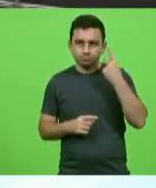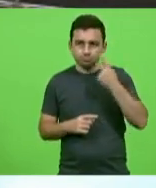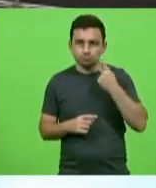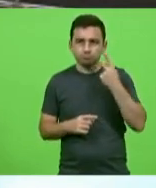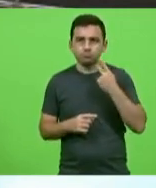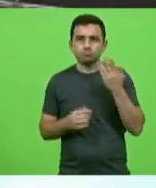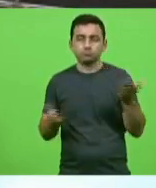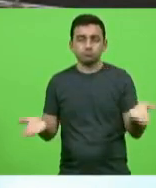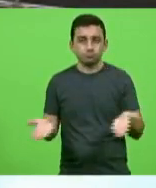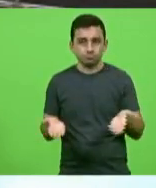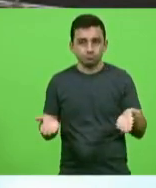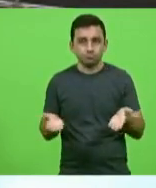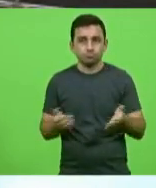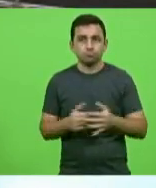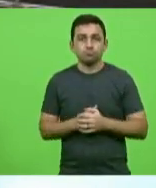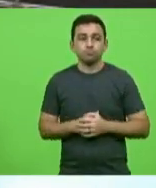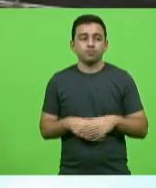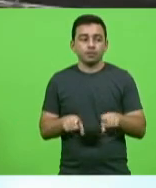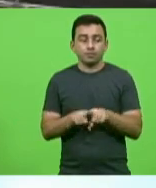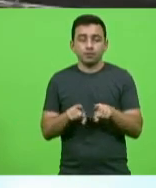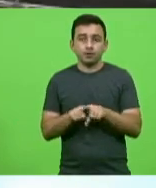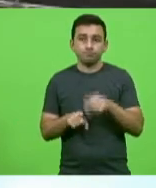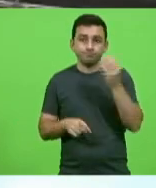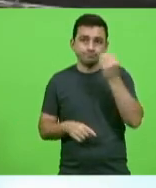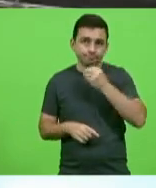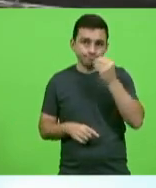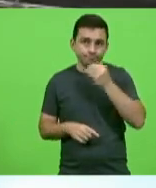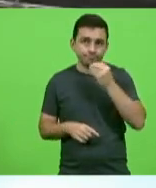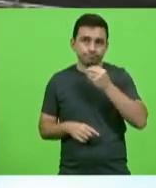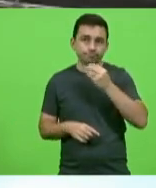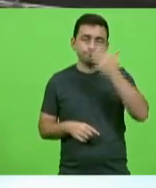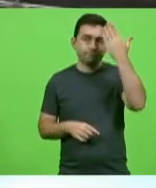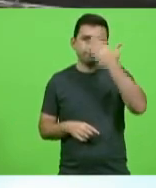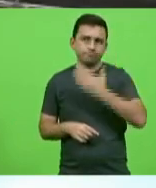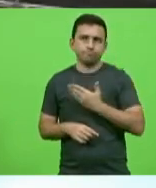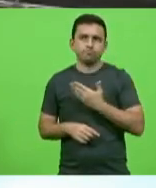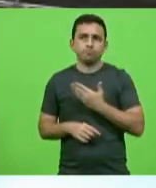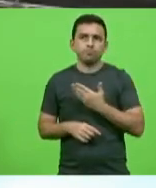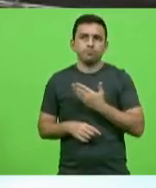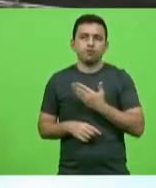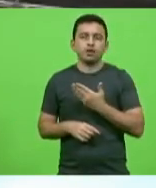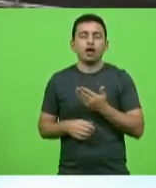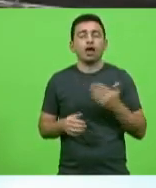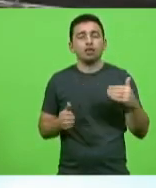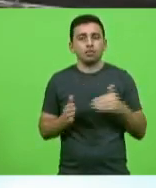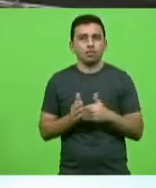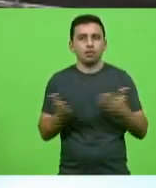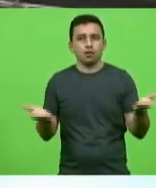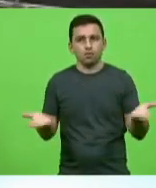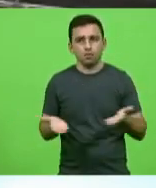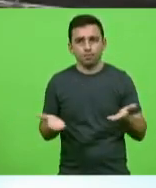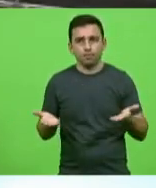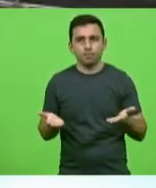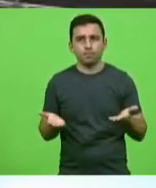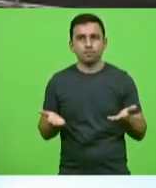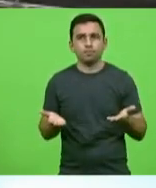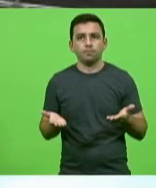e contemporânea também frágil é a prova e até esse momento do